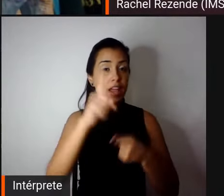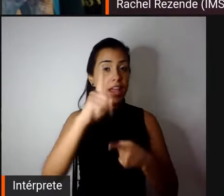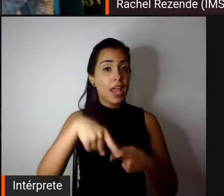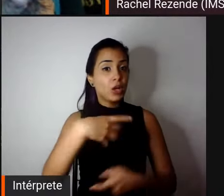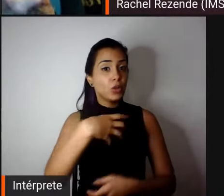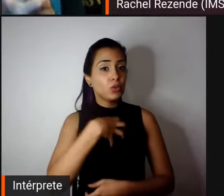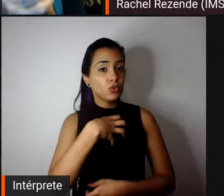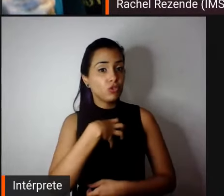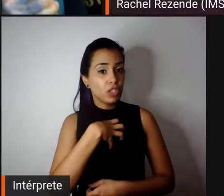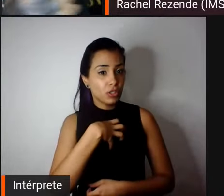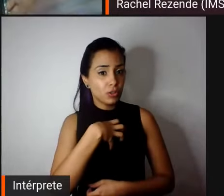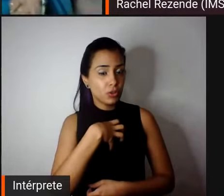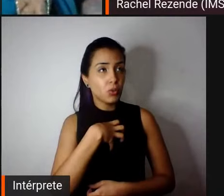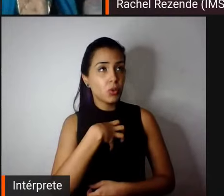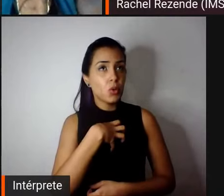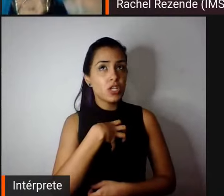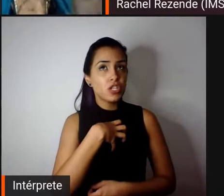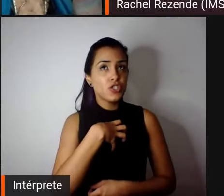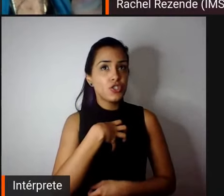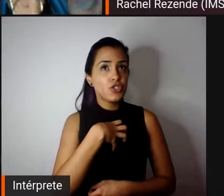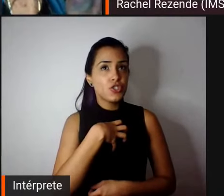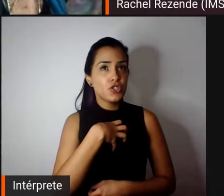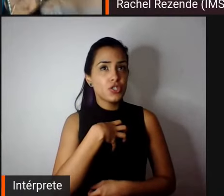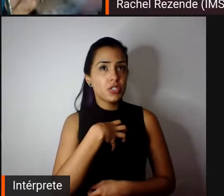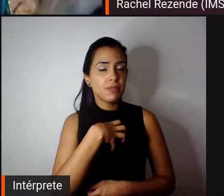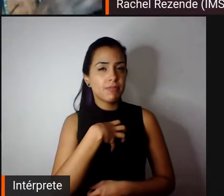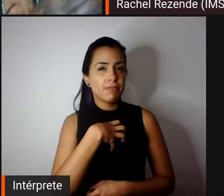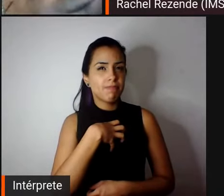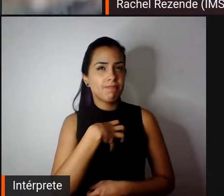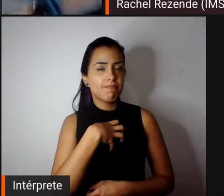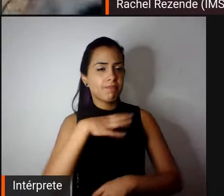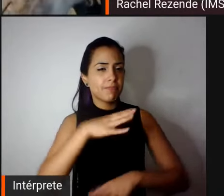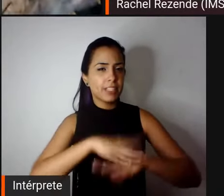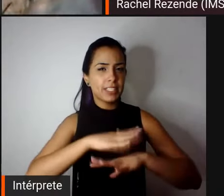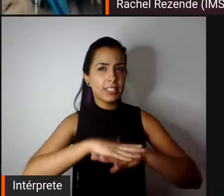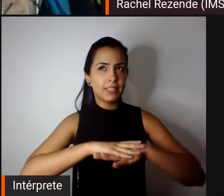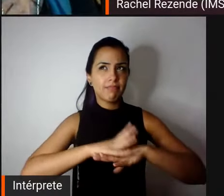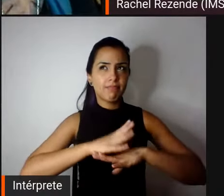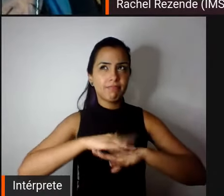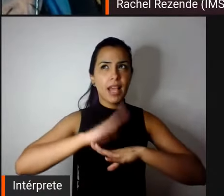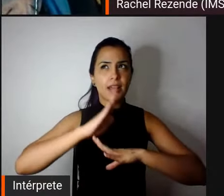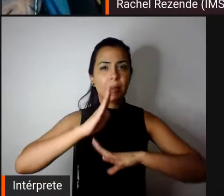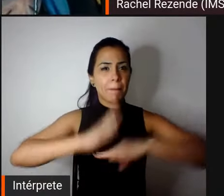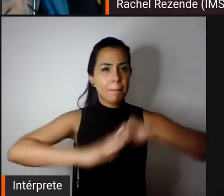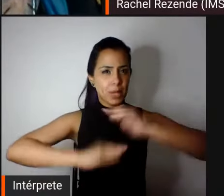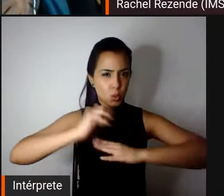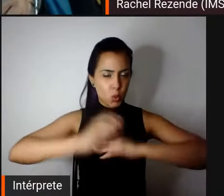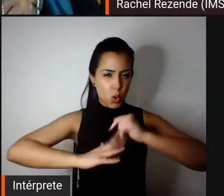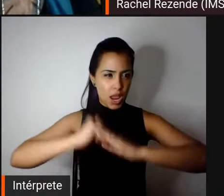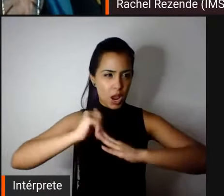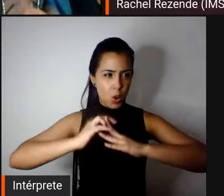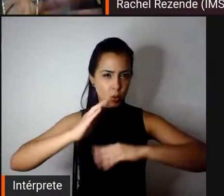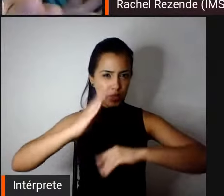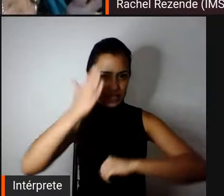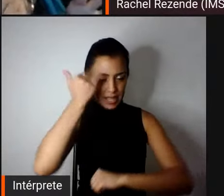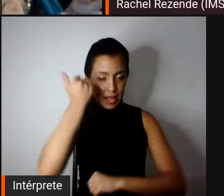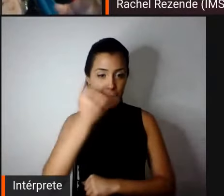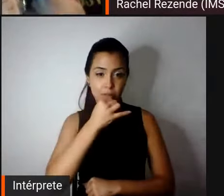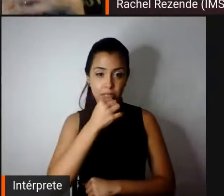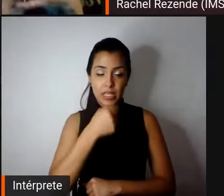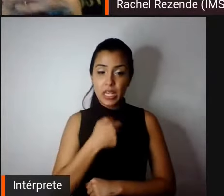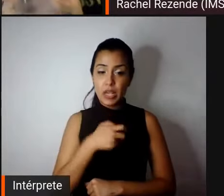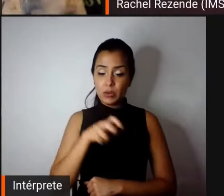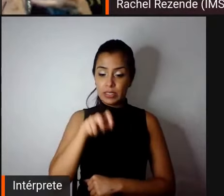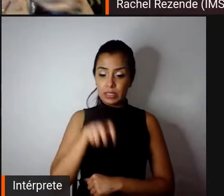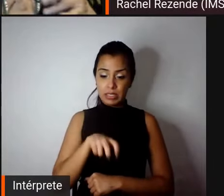de voltar para o manual, não? Quer dizer, eu sento na mesa onde vocês estão, vocês não estão